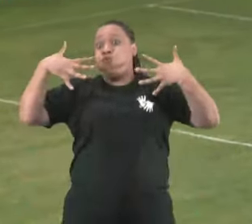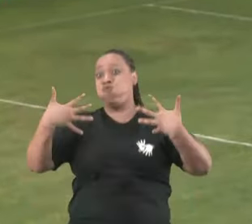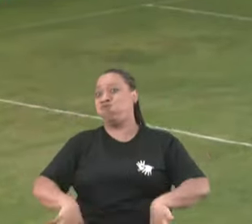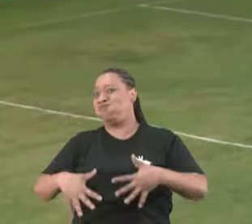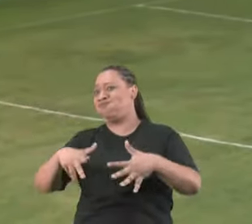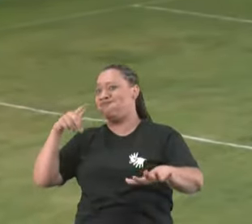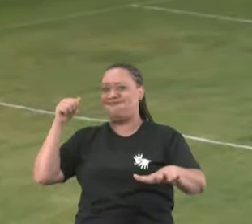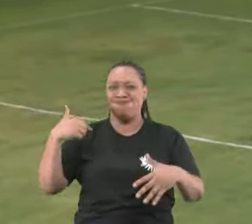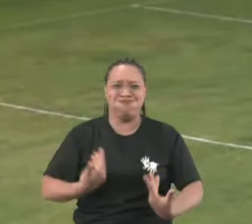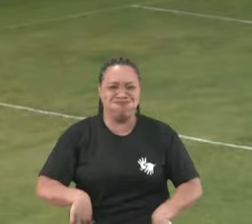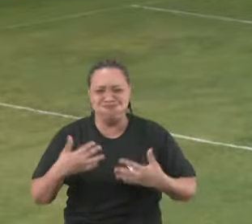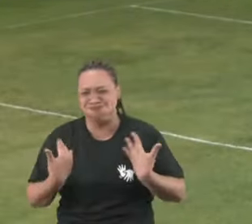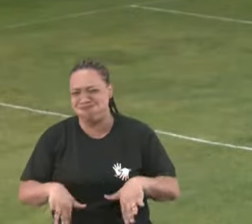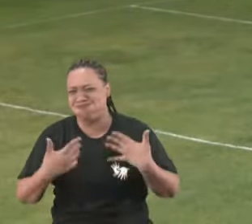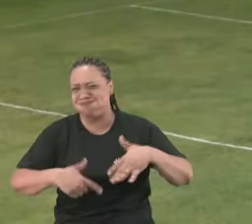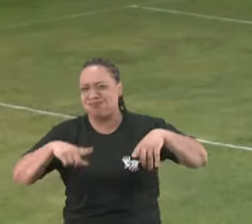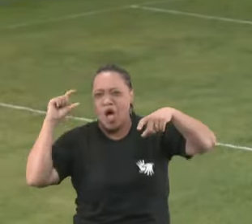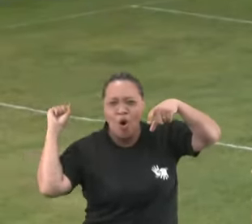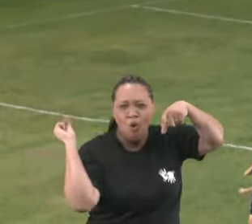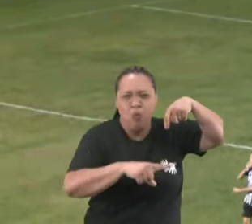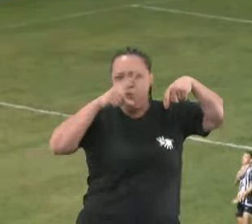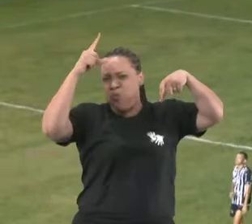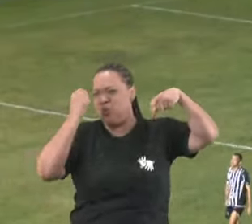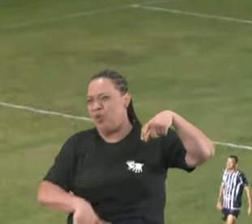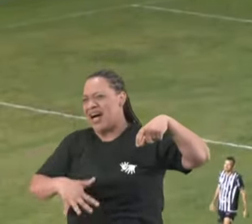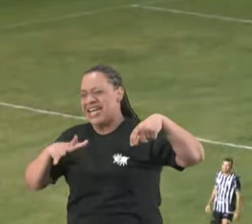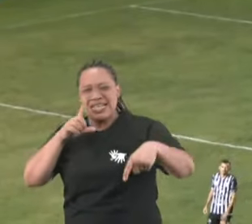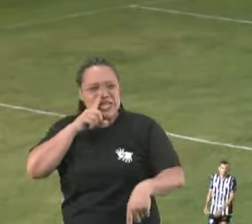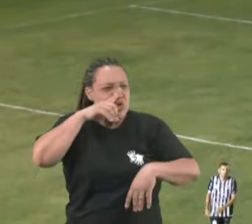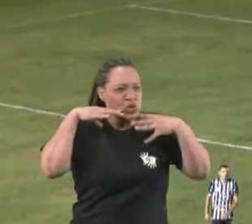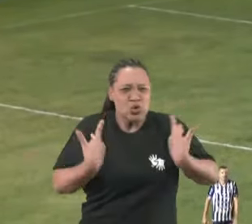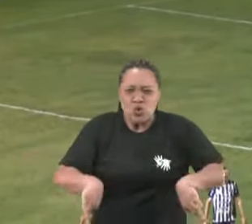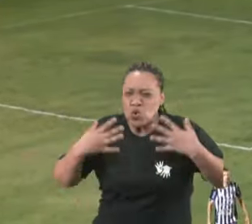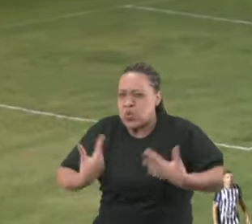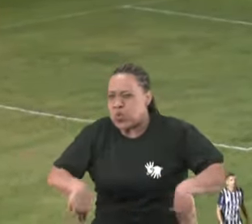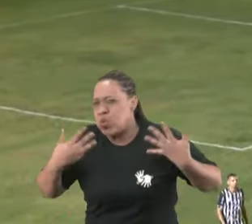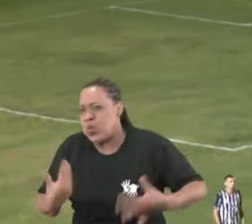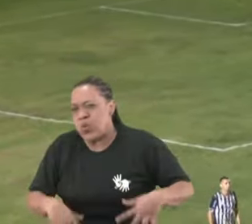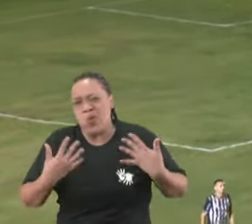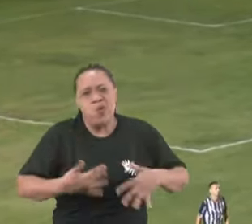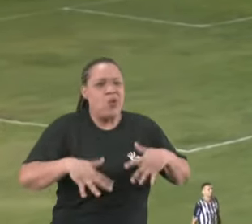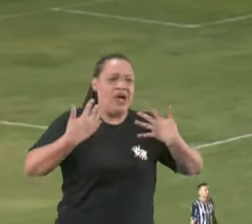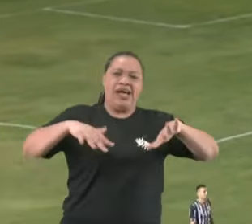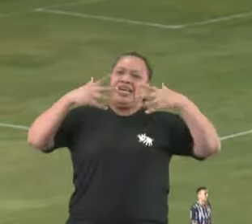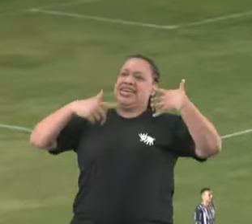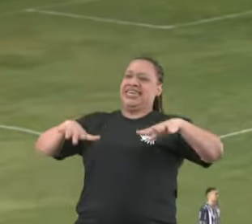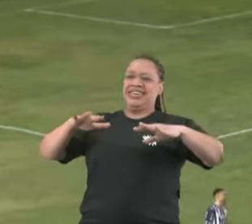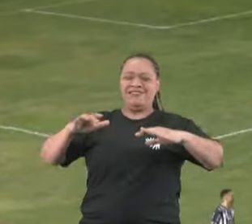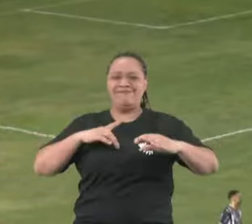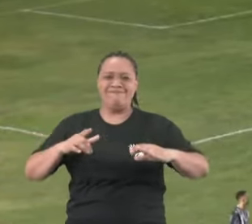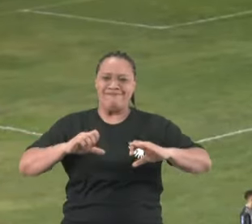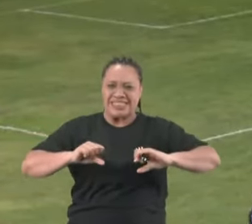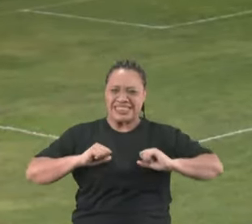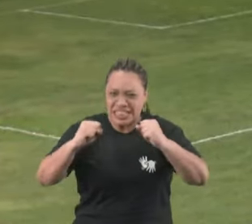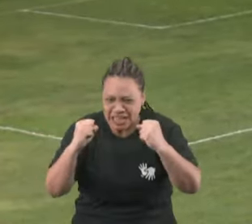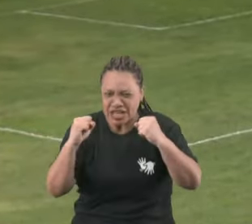que chance, Matheus Albino! Que defesa!